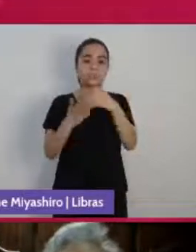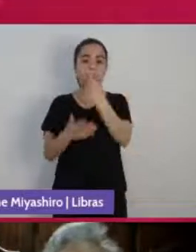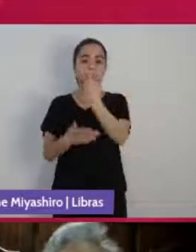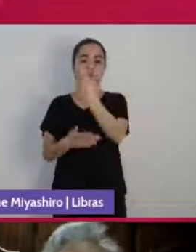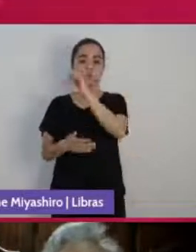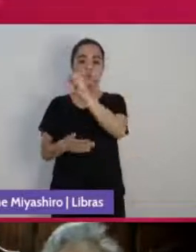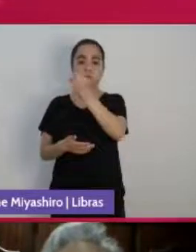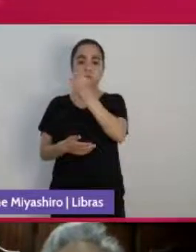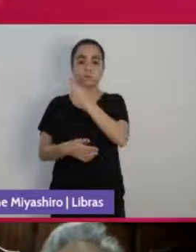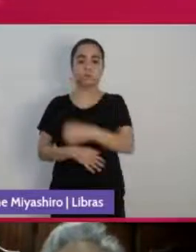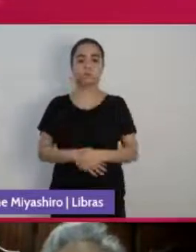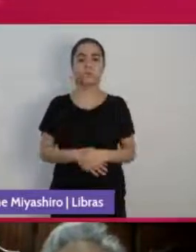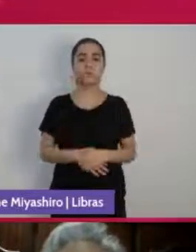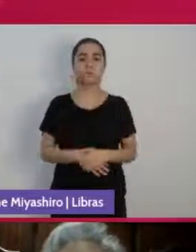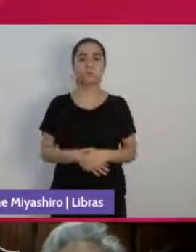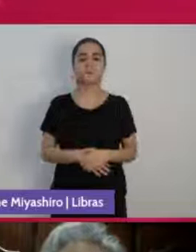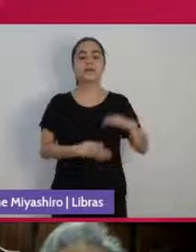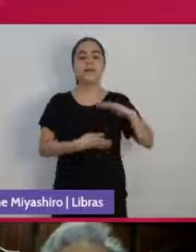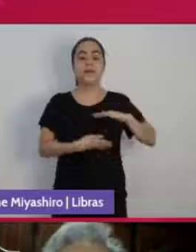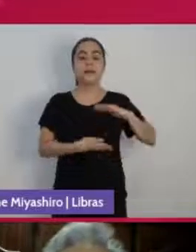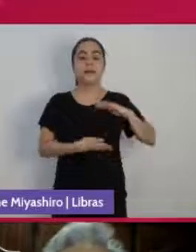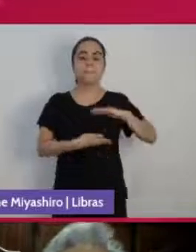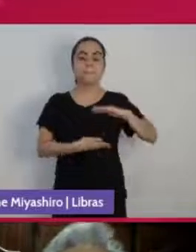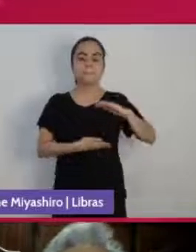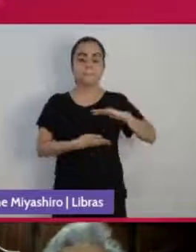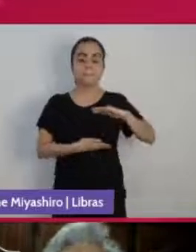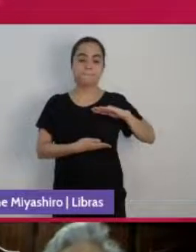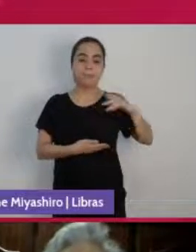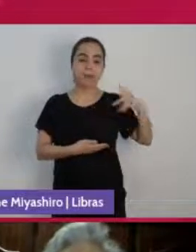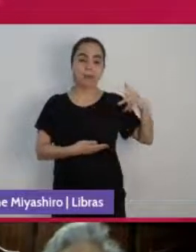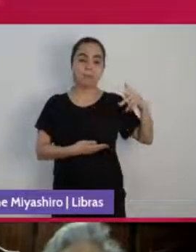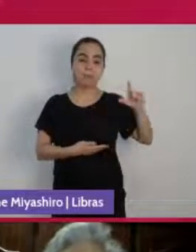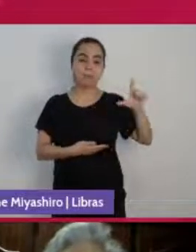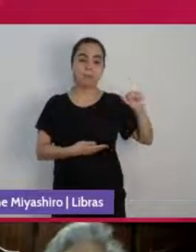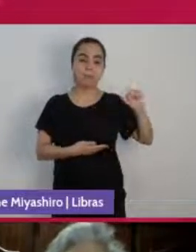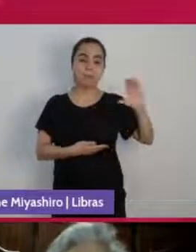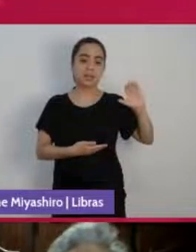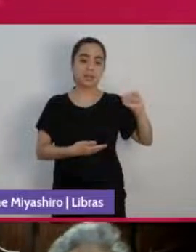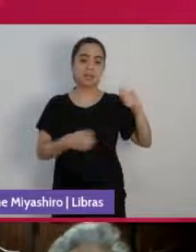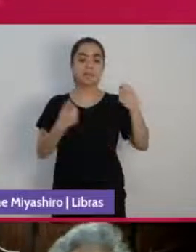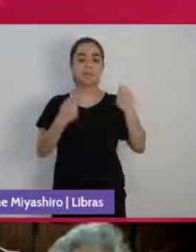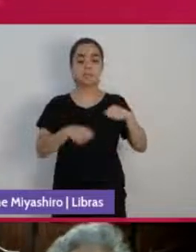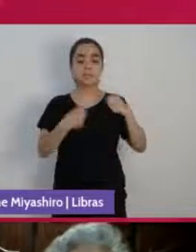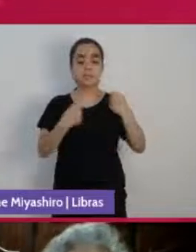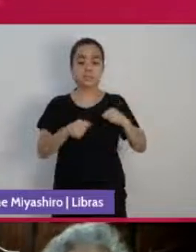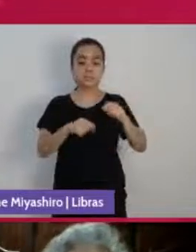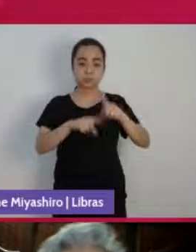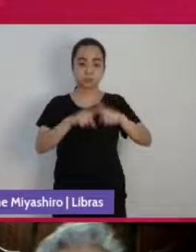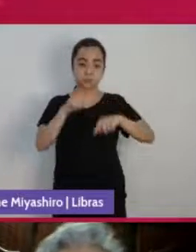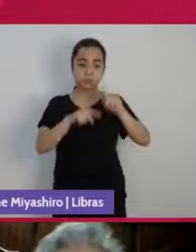fala que a placa de compressão tem que ser feita de um material especial, a